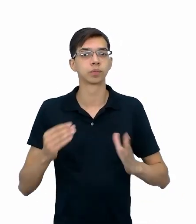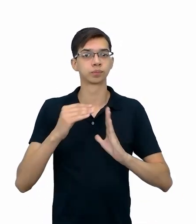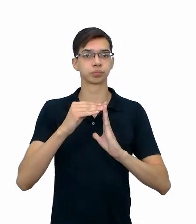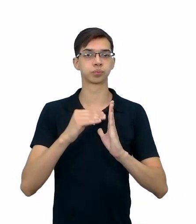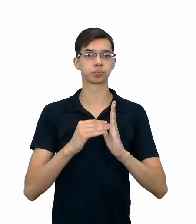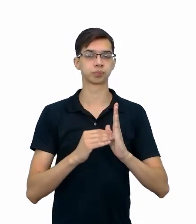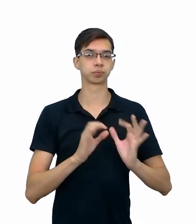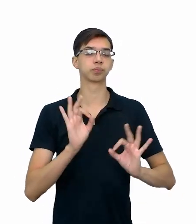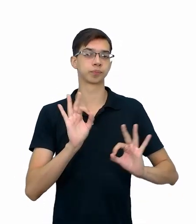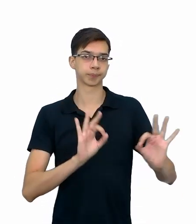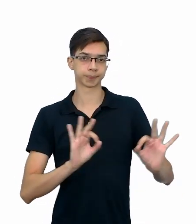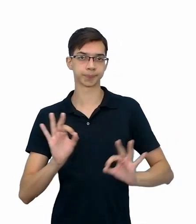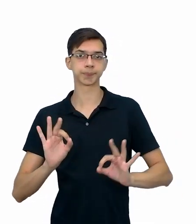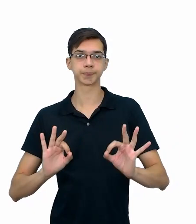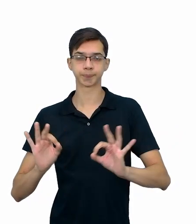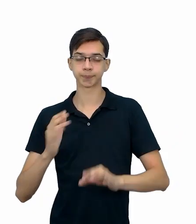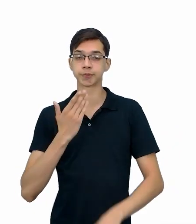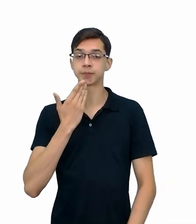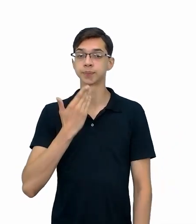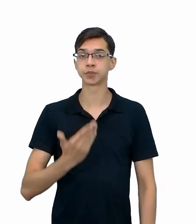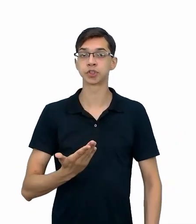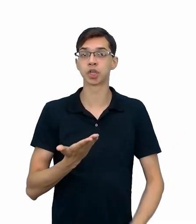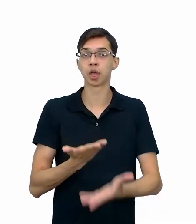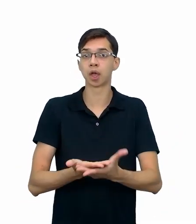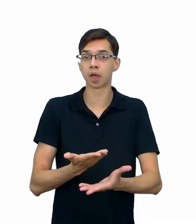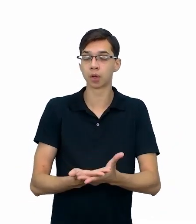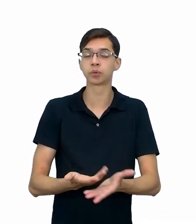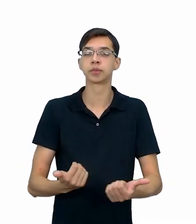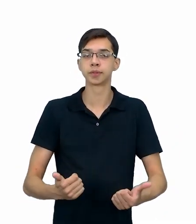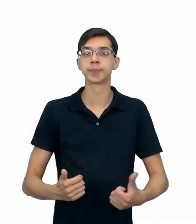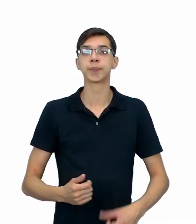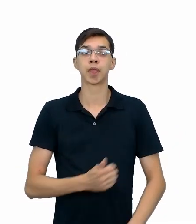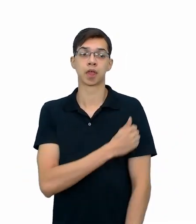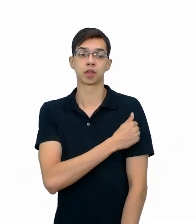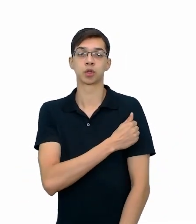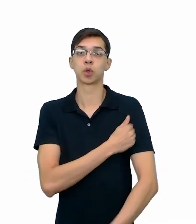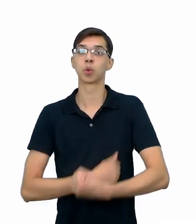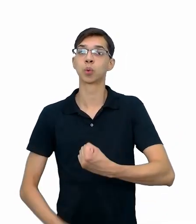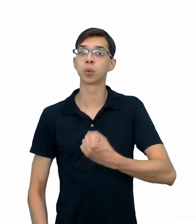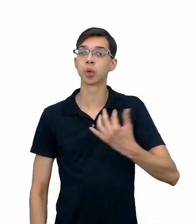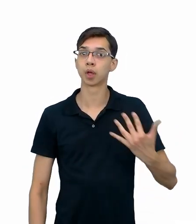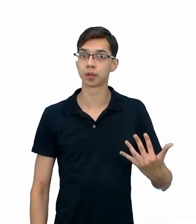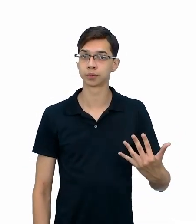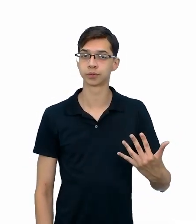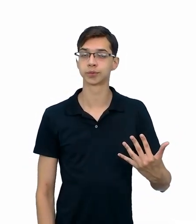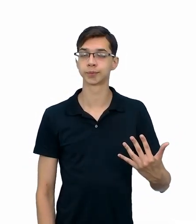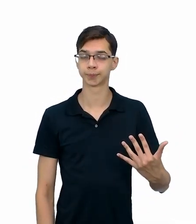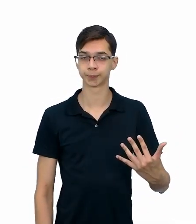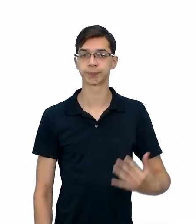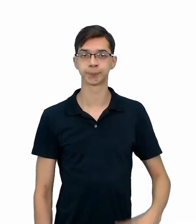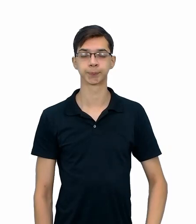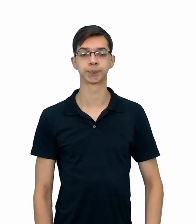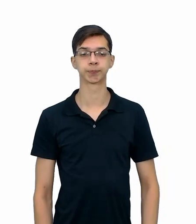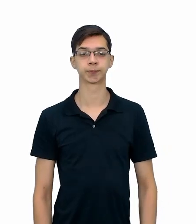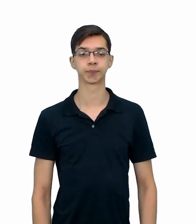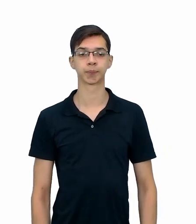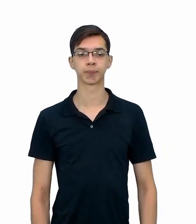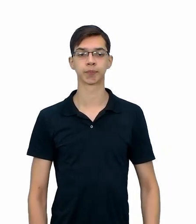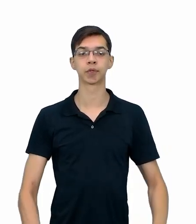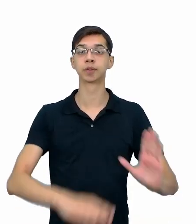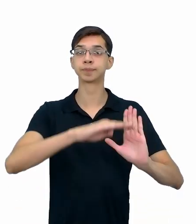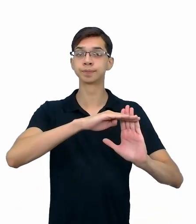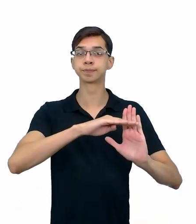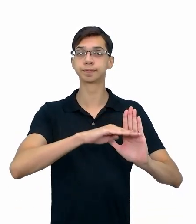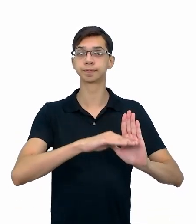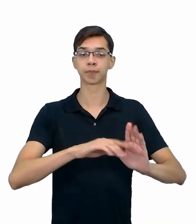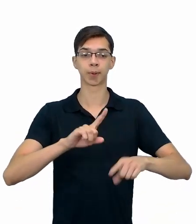por estação, né? Quantidade de alunos que vai ser trabalhada também, tá? Ainda na sequência aqui, a gente tem os recursos, o que